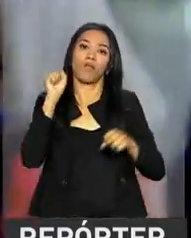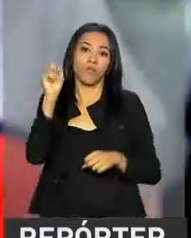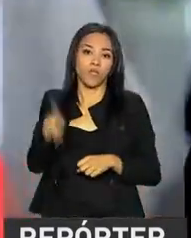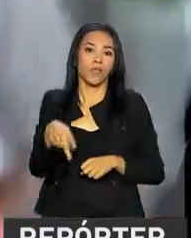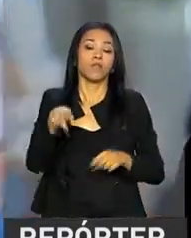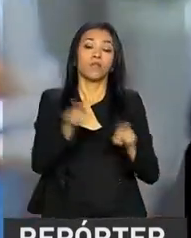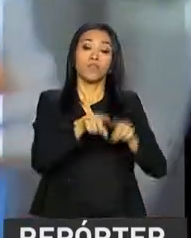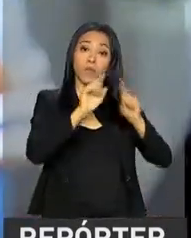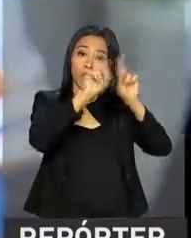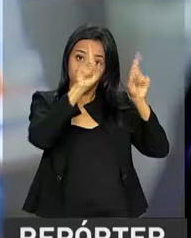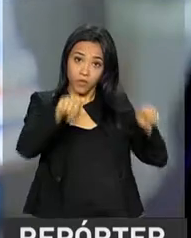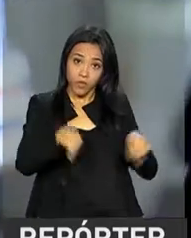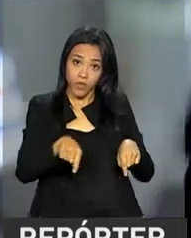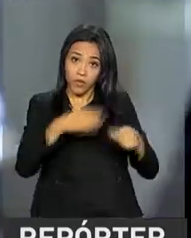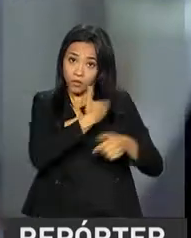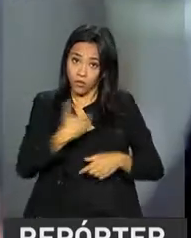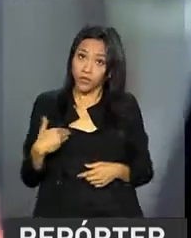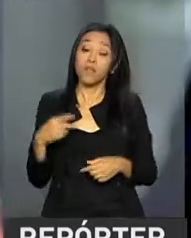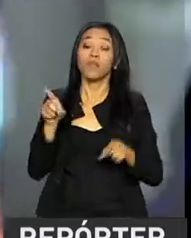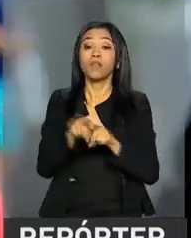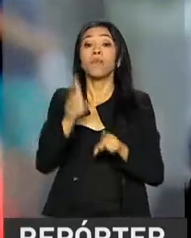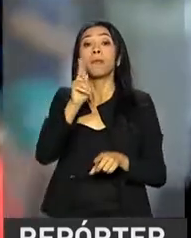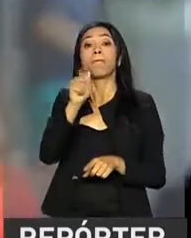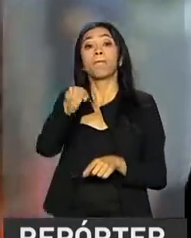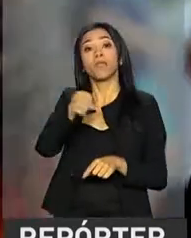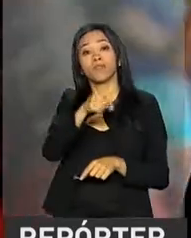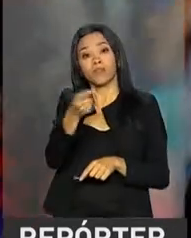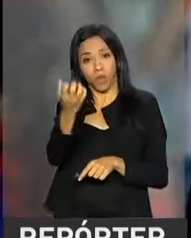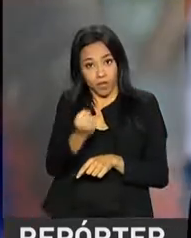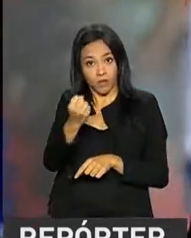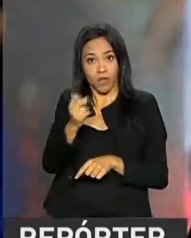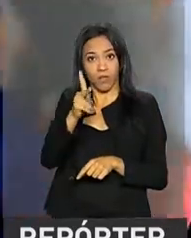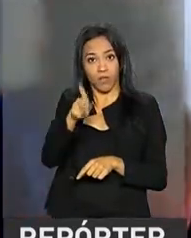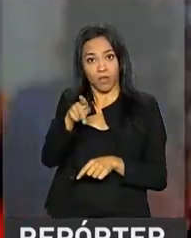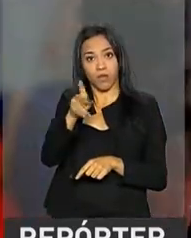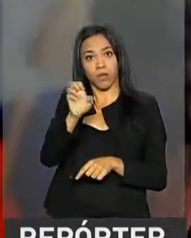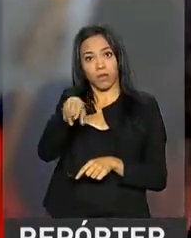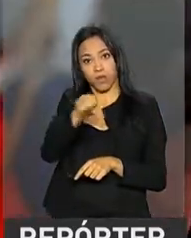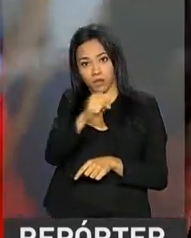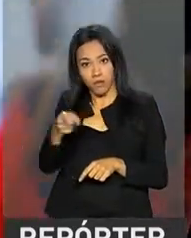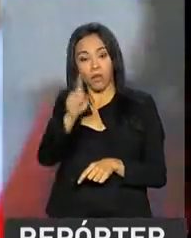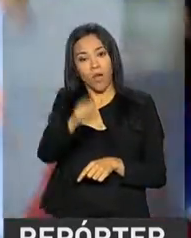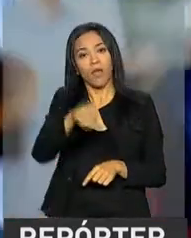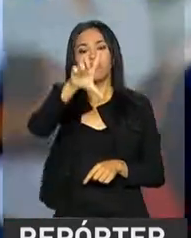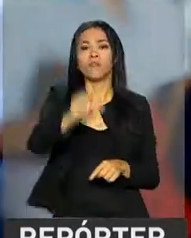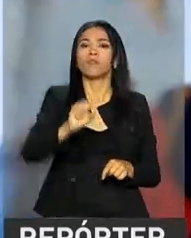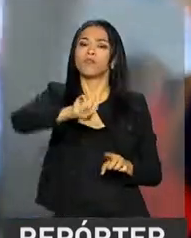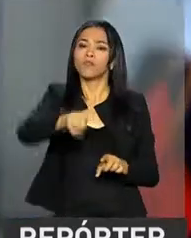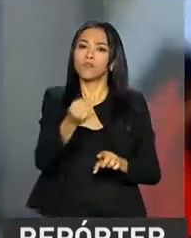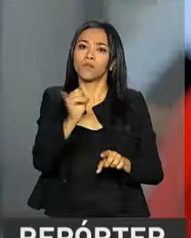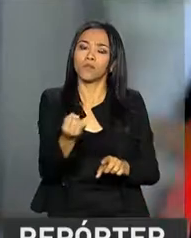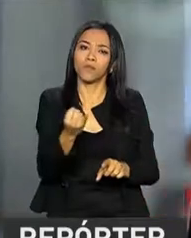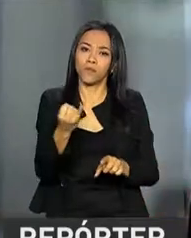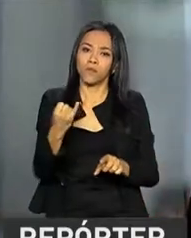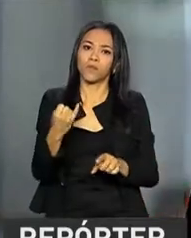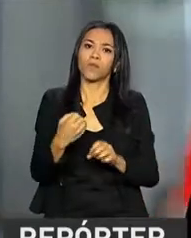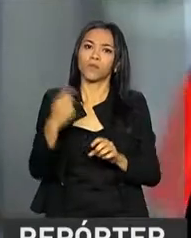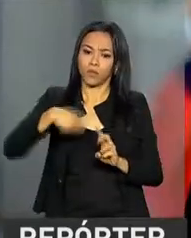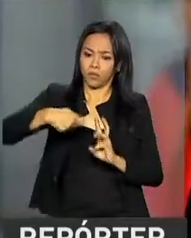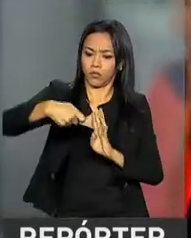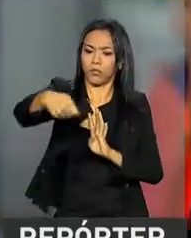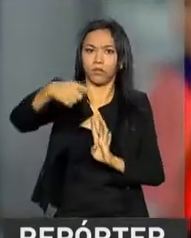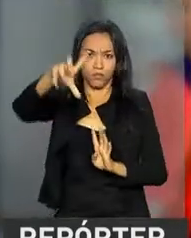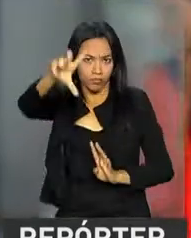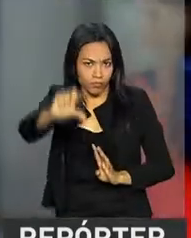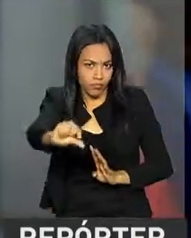pensionistas do inss a medida acompanha a queda na taxa básica de juros do país ao longo dos últimos meses